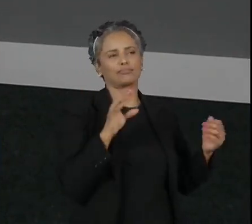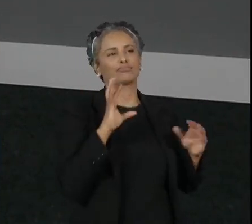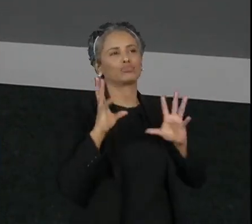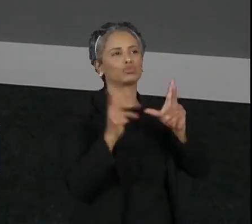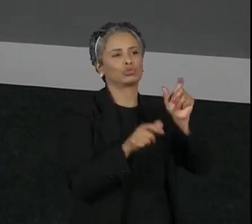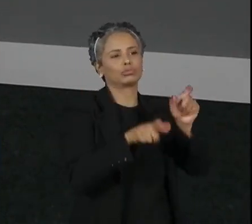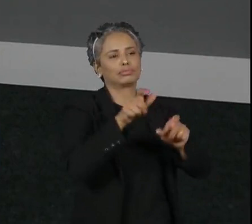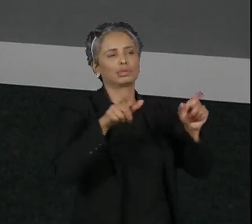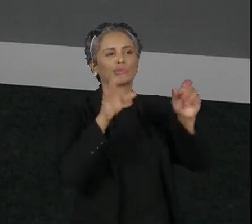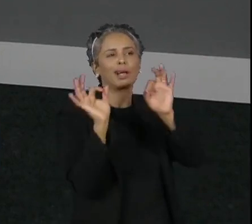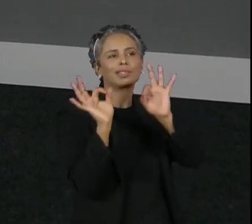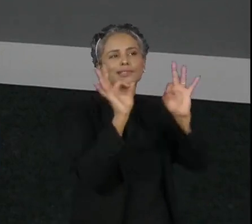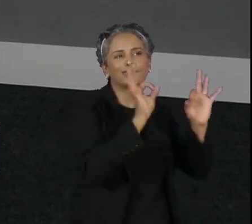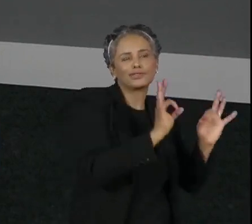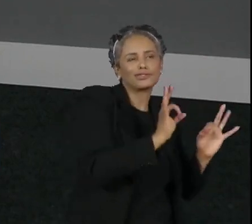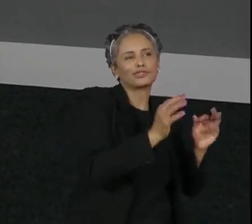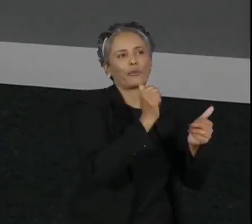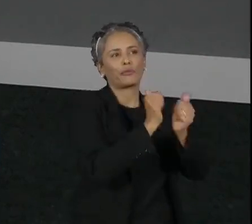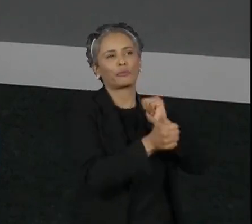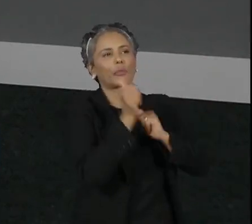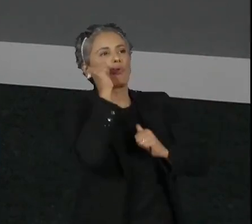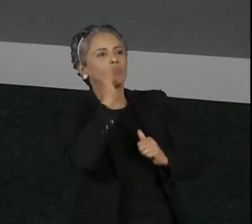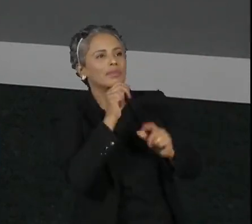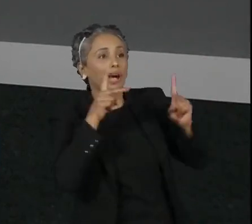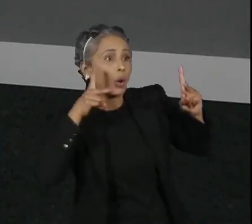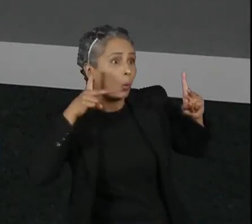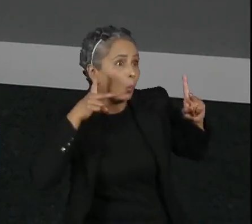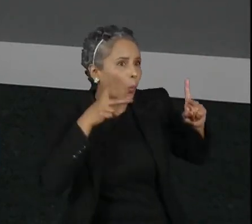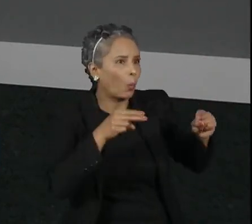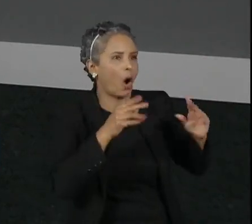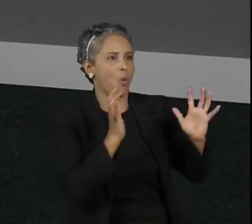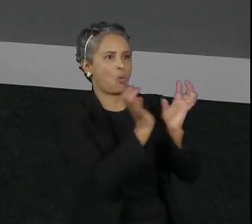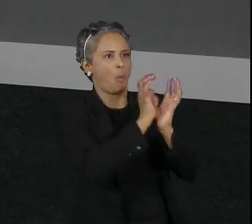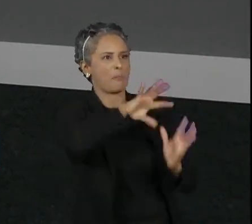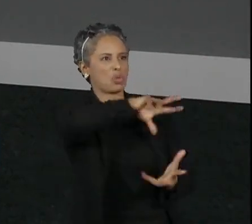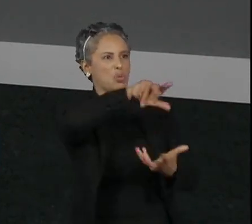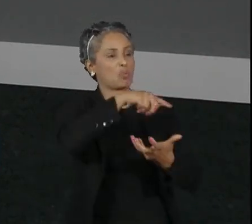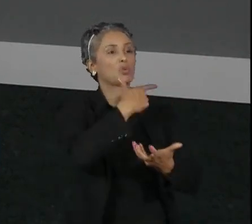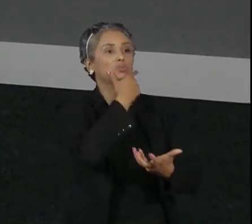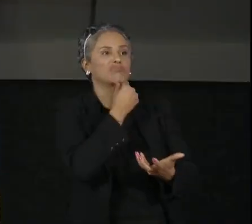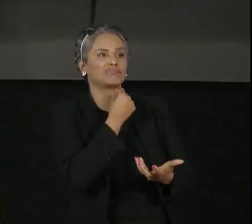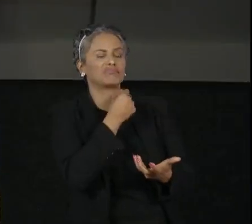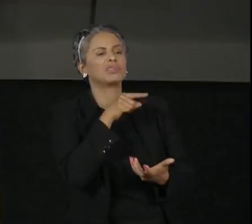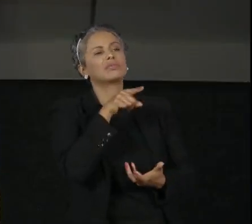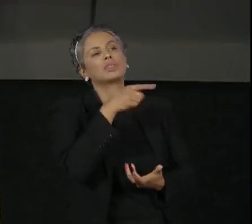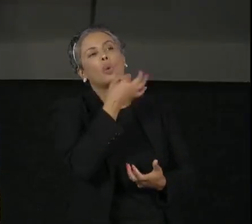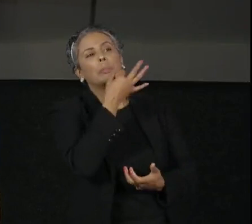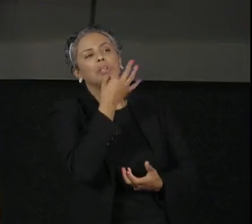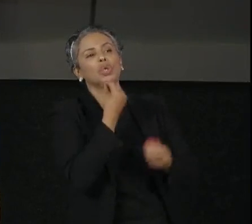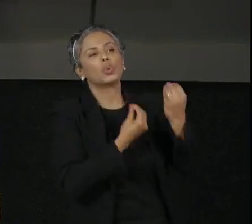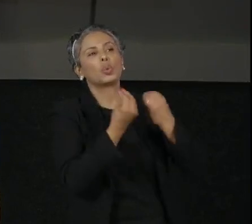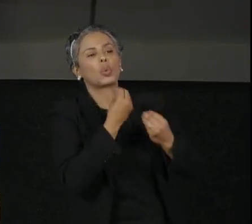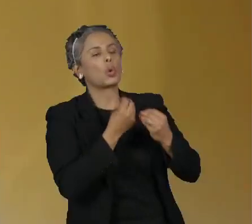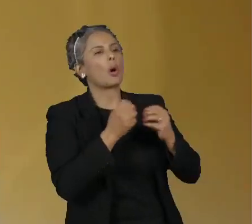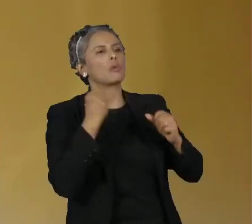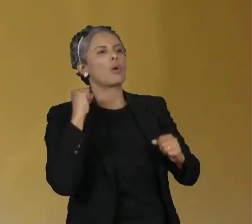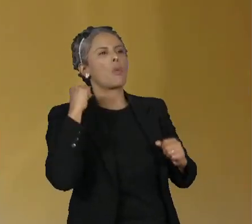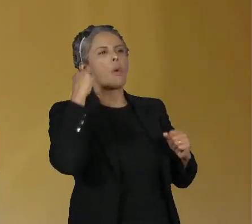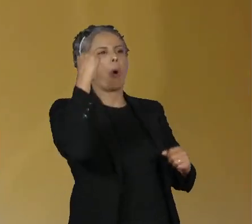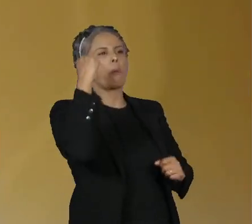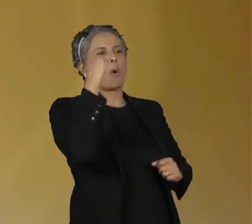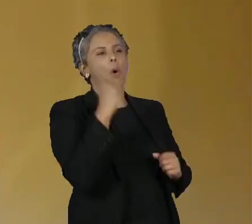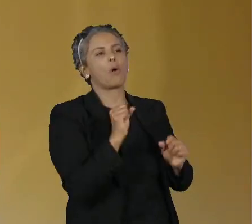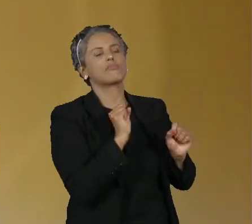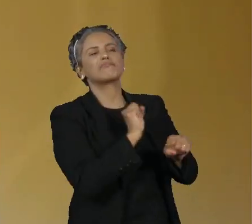masculina. Como é que a torcida pode se engajar nisso? O que você acha que as atletas esperam da torcida? O mais importante é que as